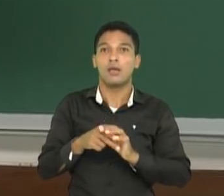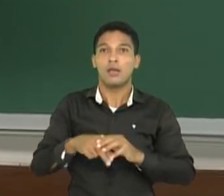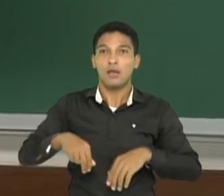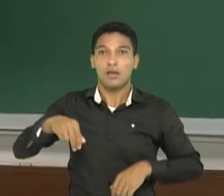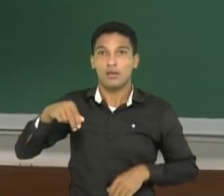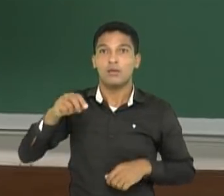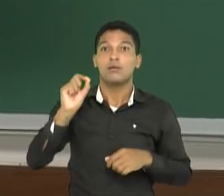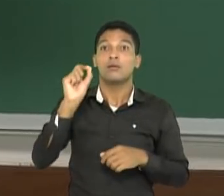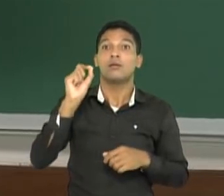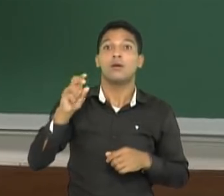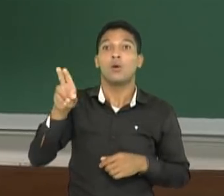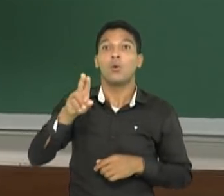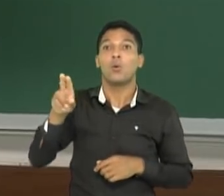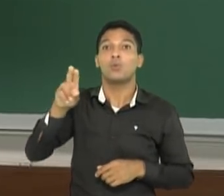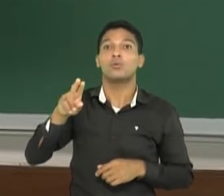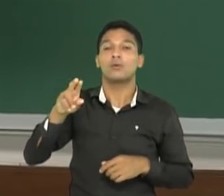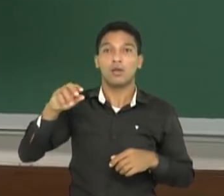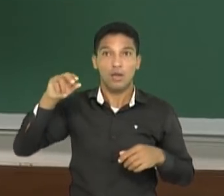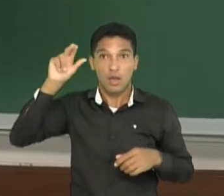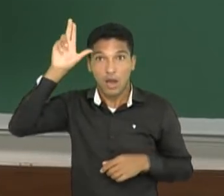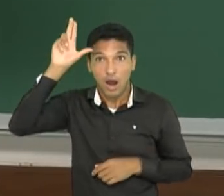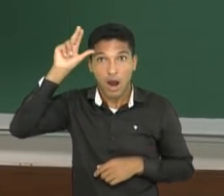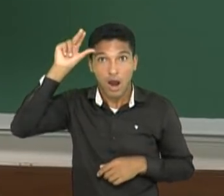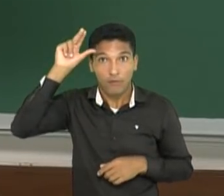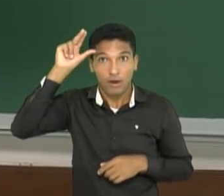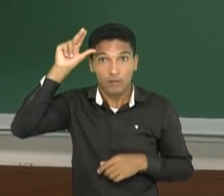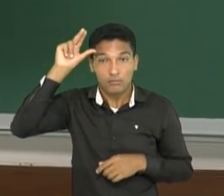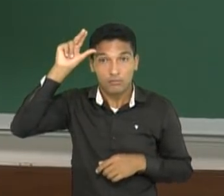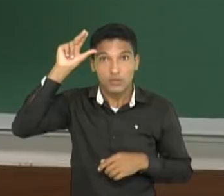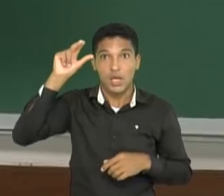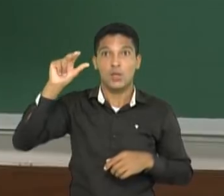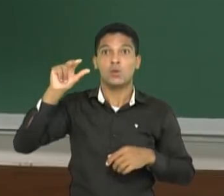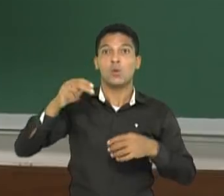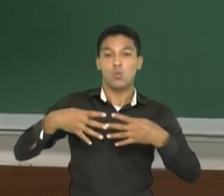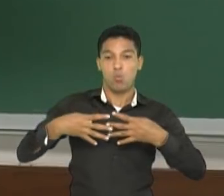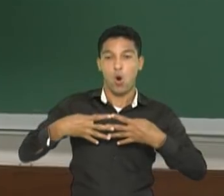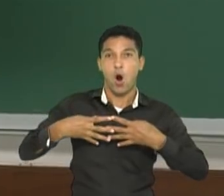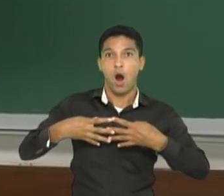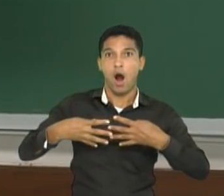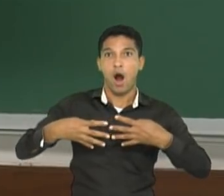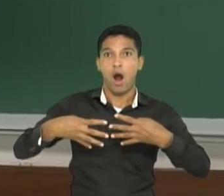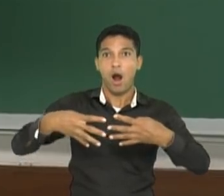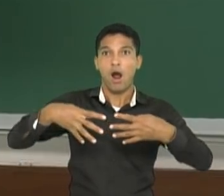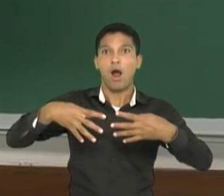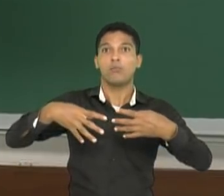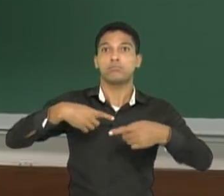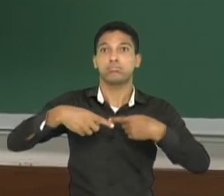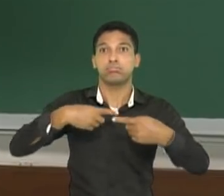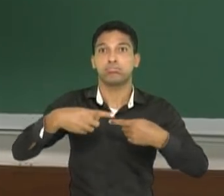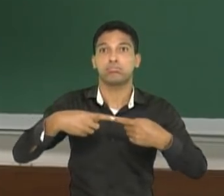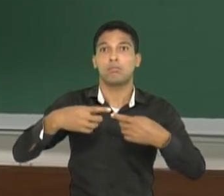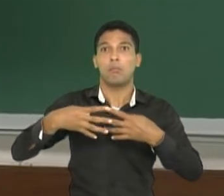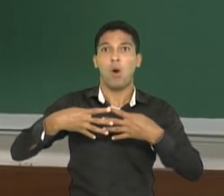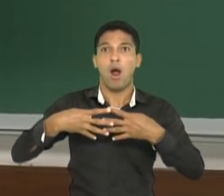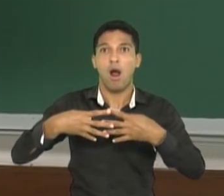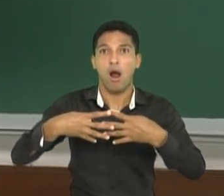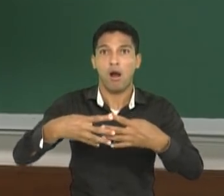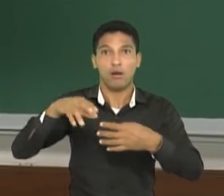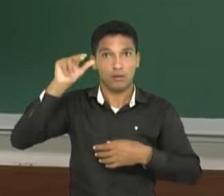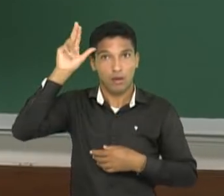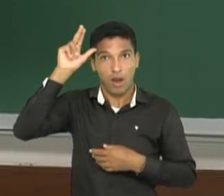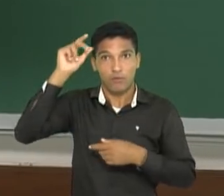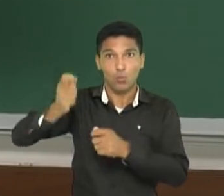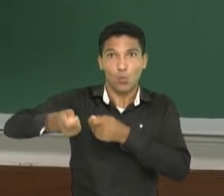plantio manual, isso a gente chama de técnicas rudimentares. Até mesmo as queimadas, em algum caso, para limpar as lavouras, então são